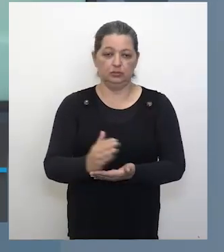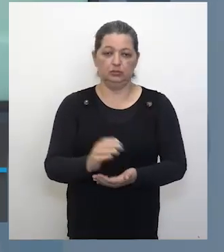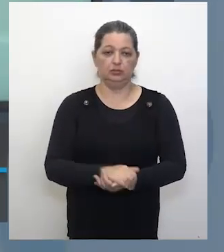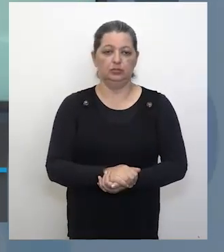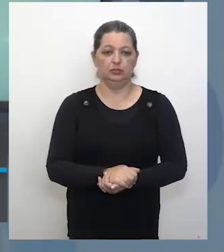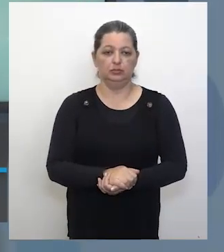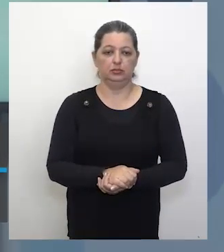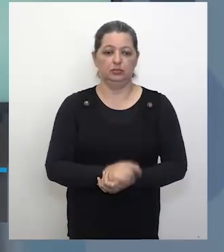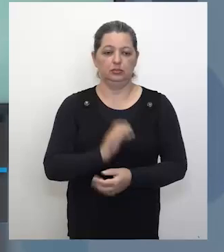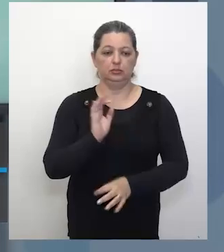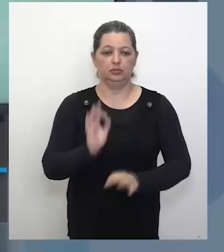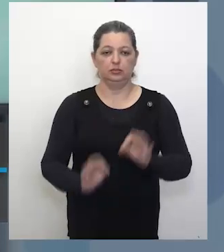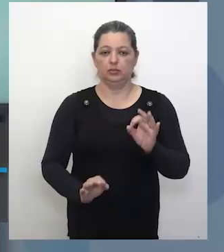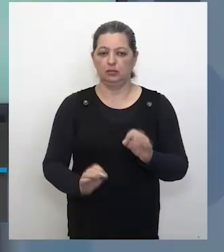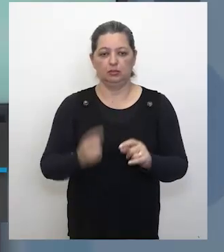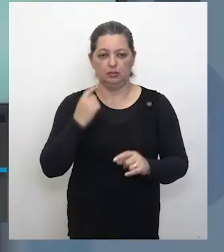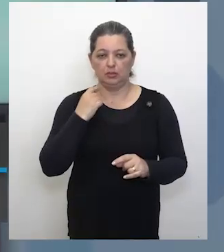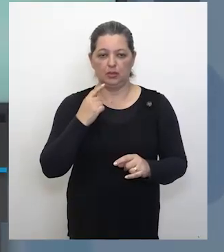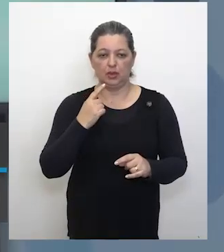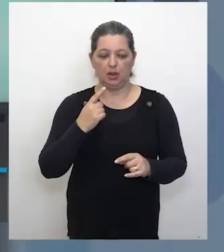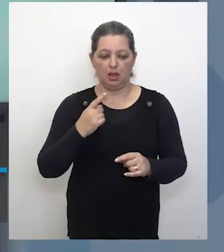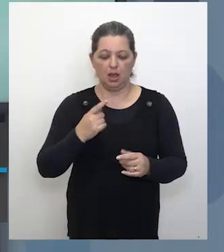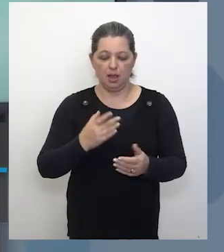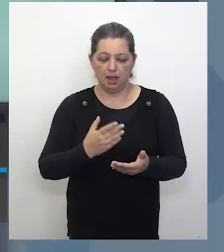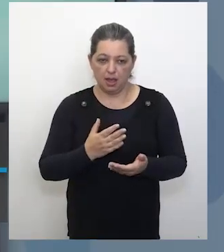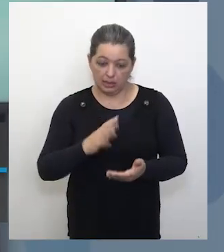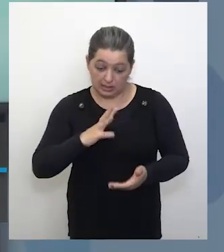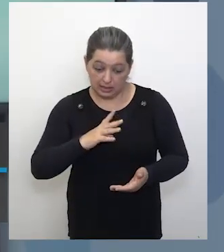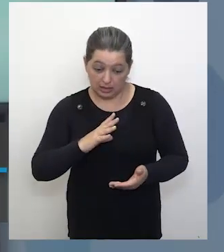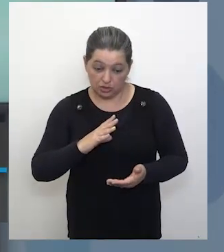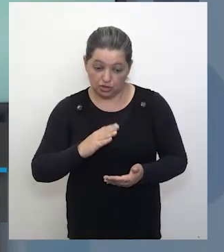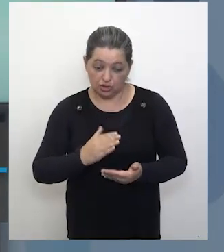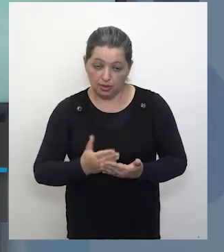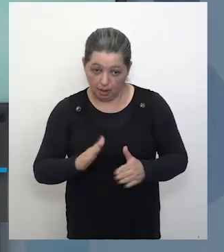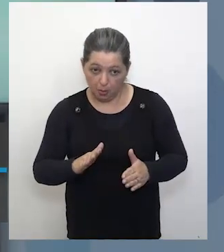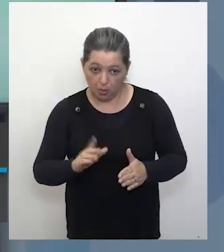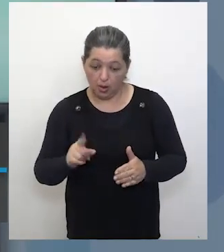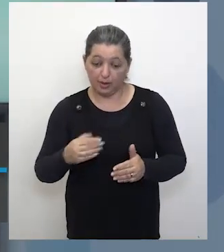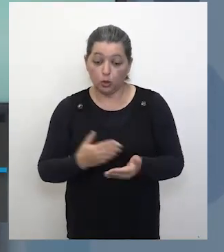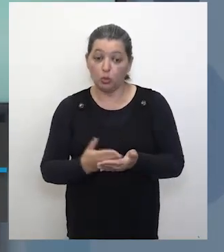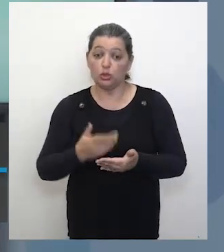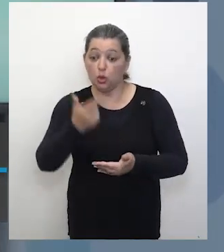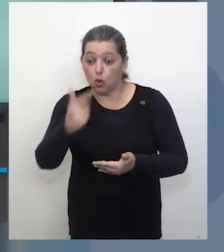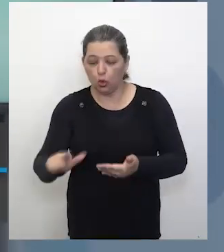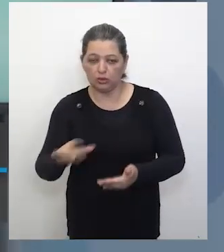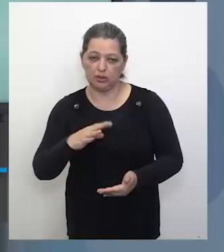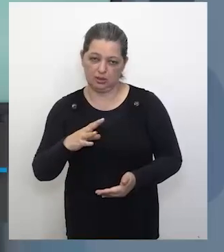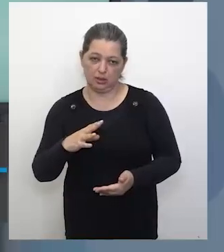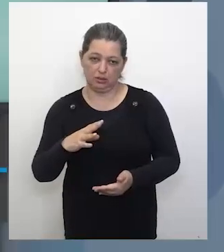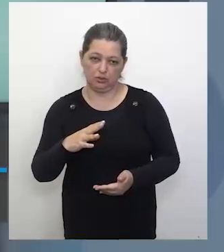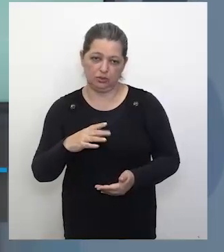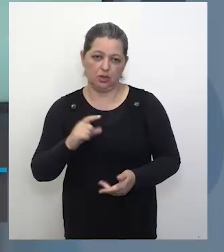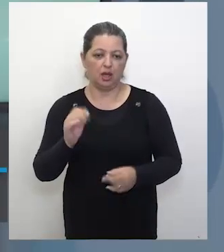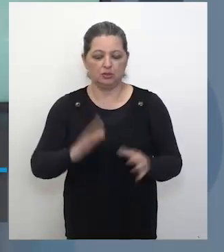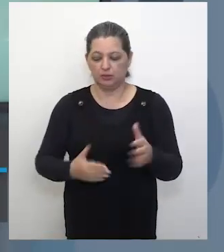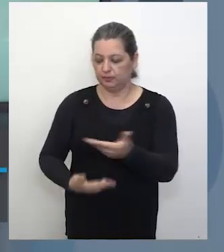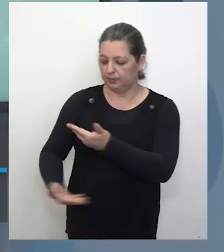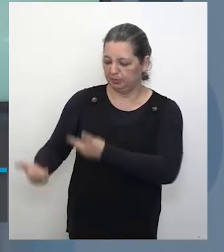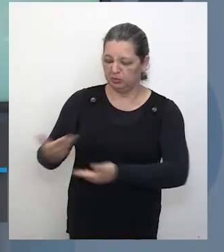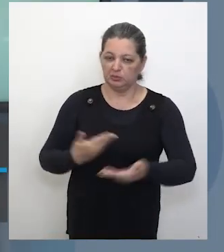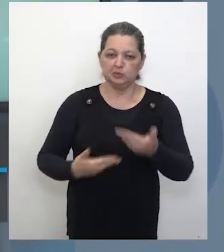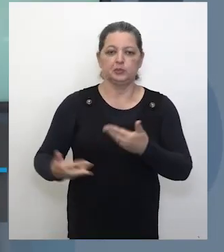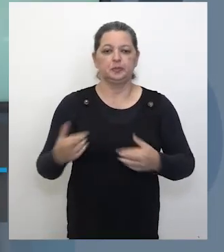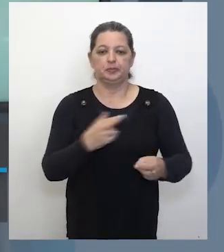exemplo, jurídica. Acabou uma cidade, começou outra. As regras, né, muitas vezes vão ser compartilhadas, porque ela está dentro de um